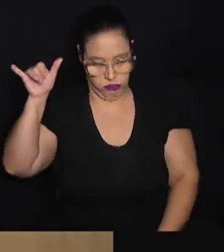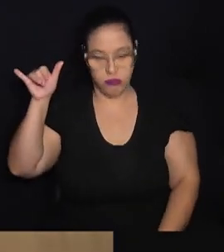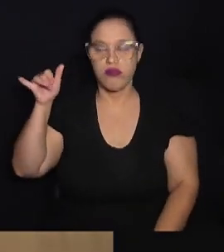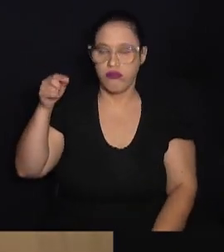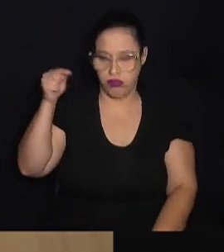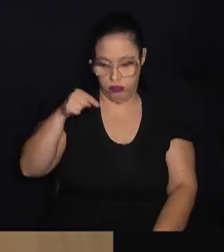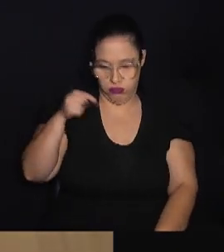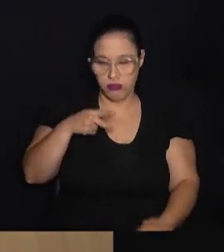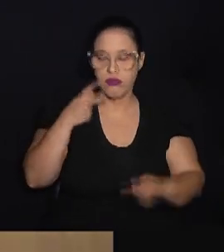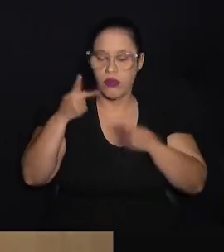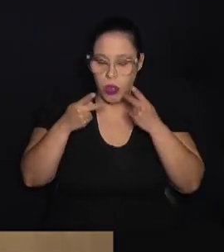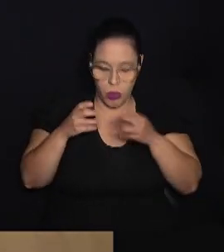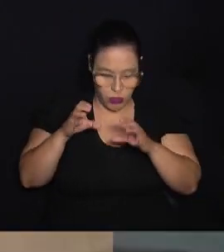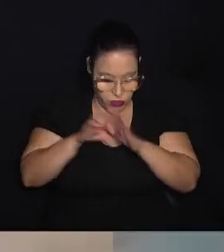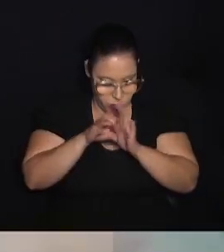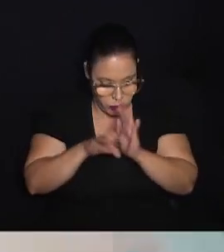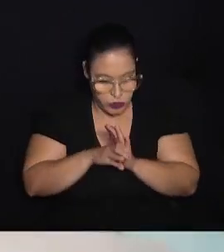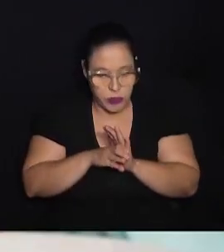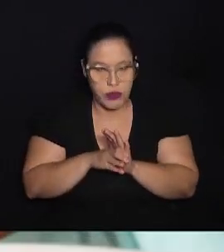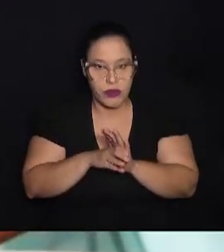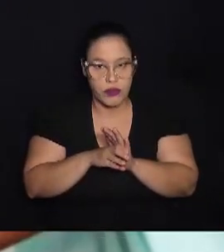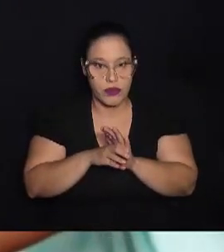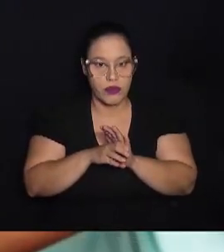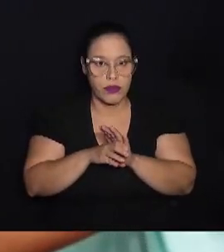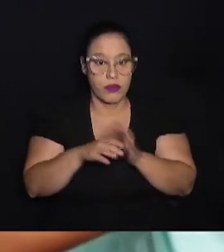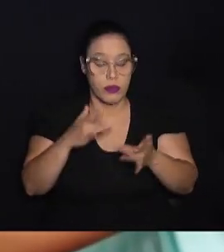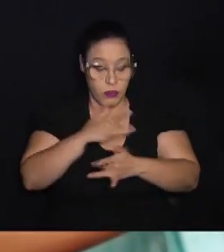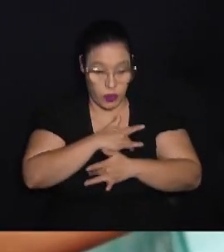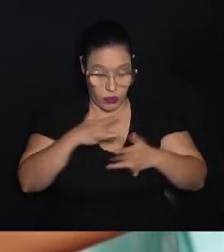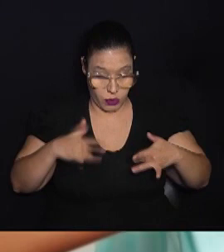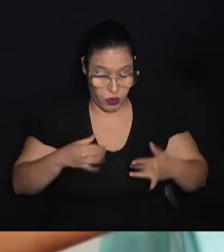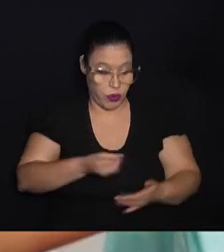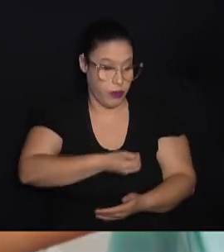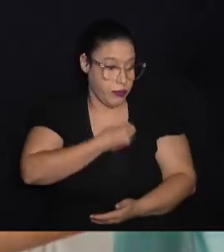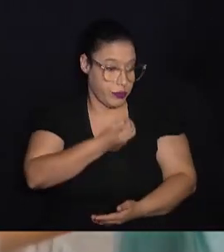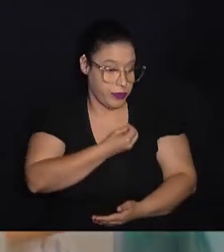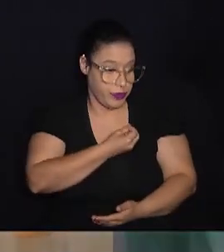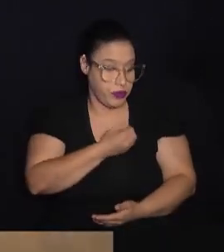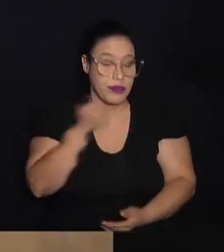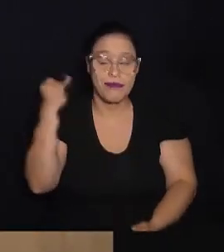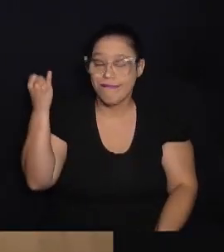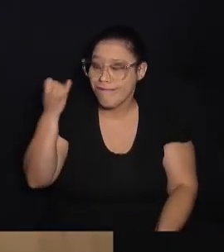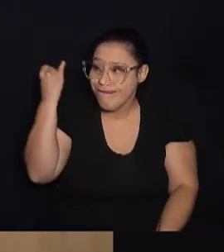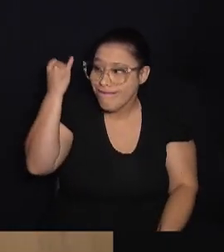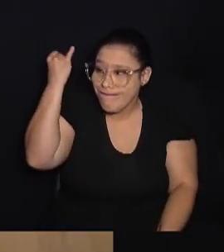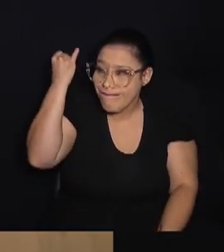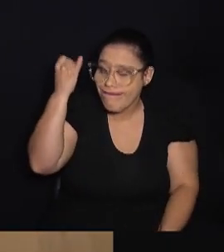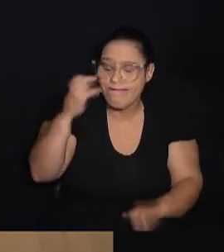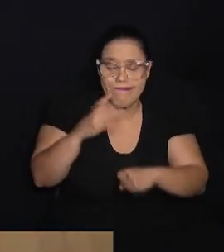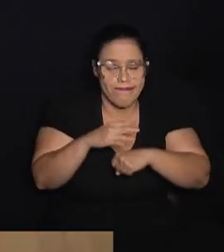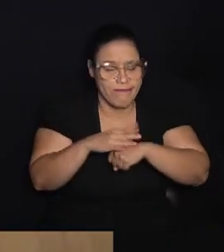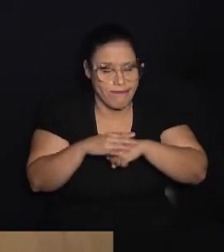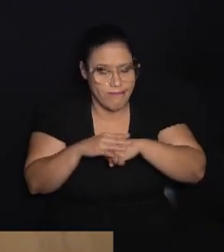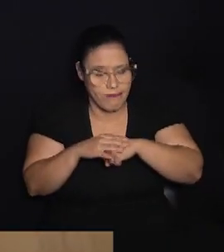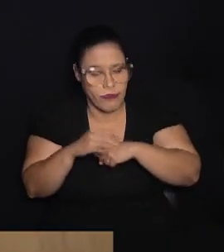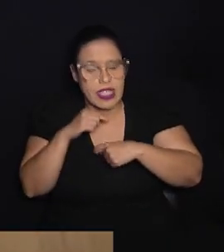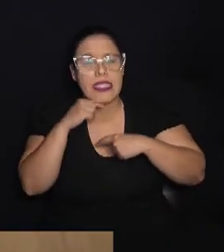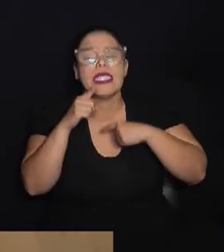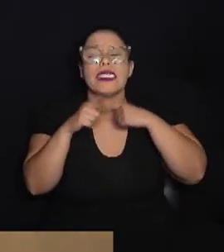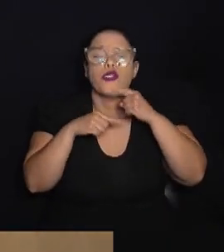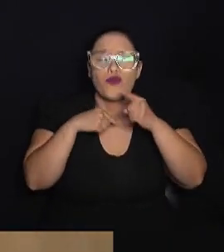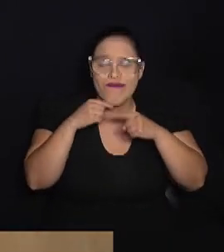aqui no programa inteiro, né, de estilos de vida saudáveis. Muito importante falar sobre a doença, tirar essa